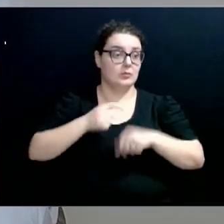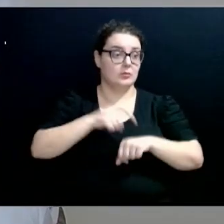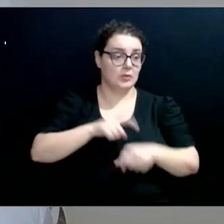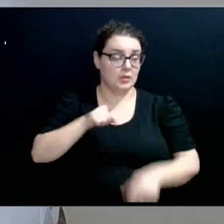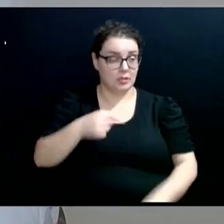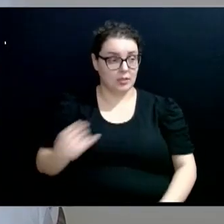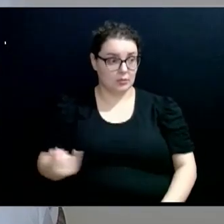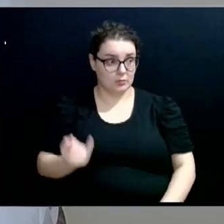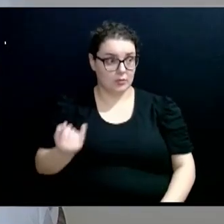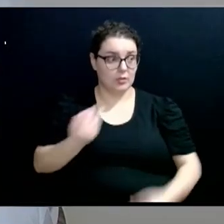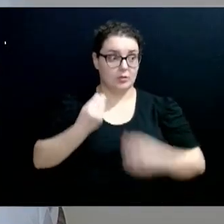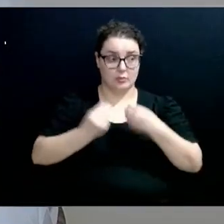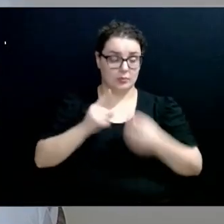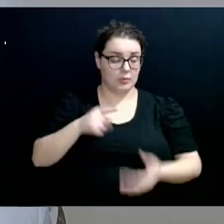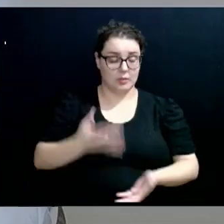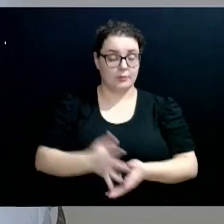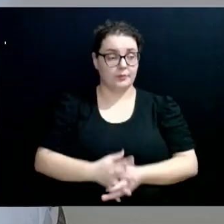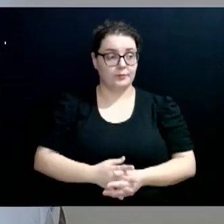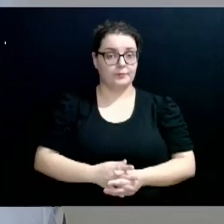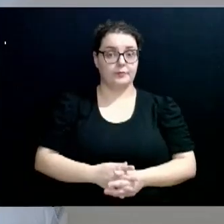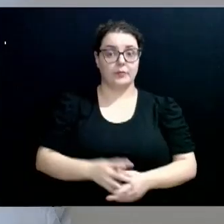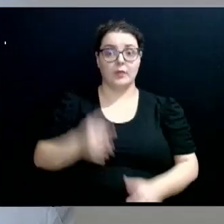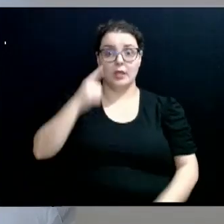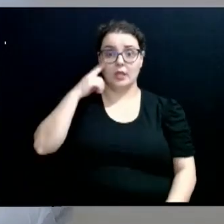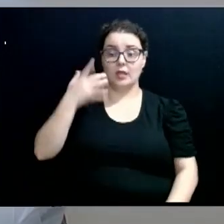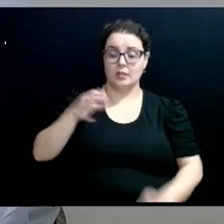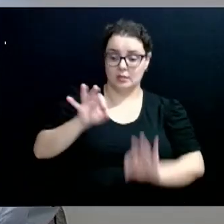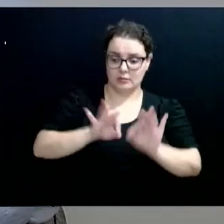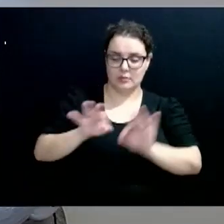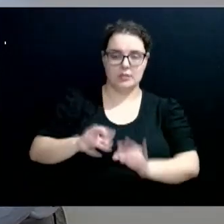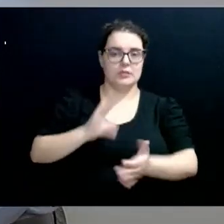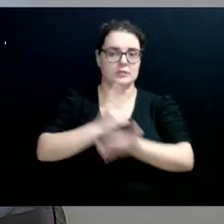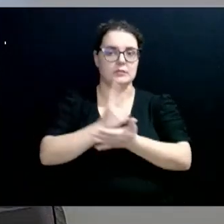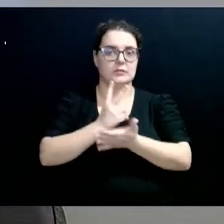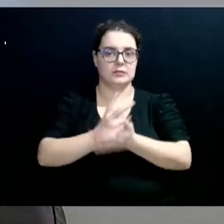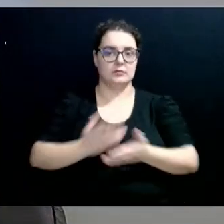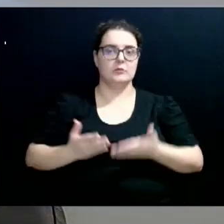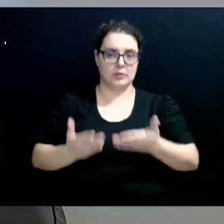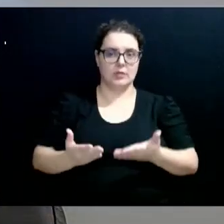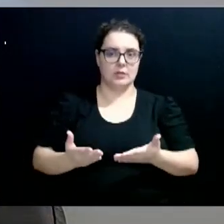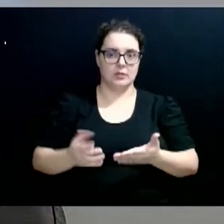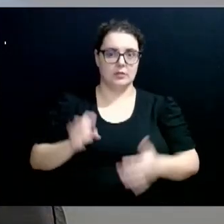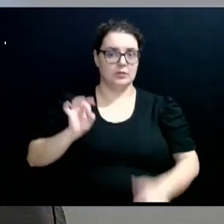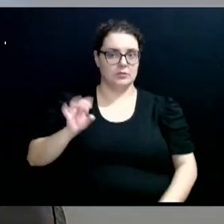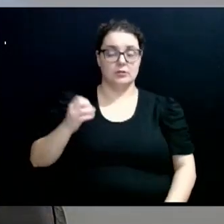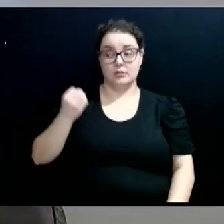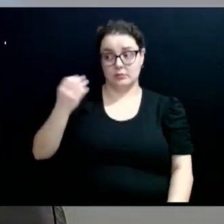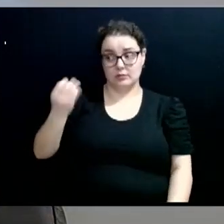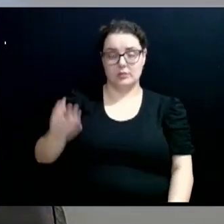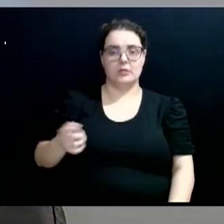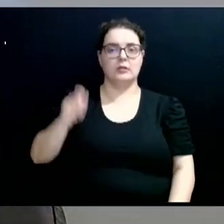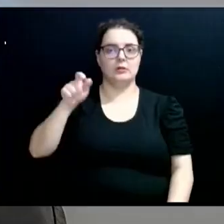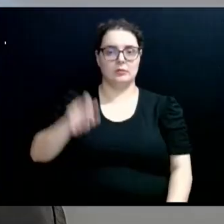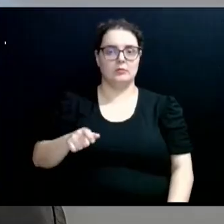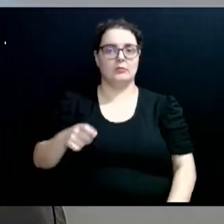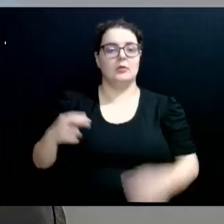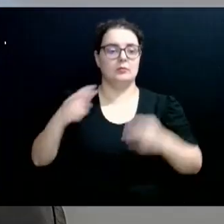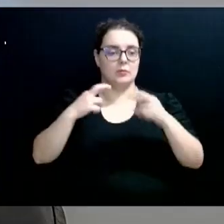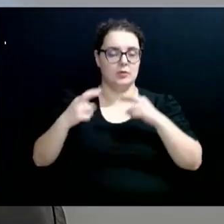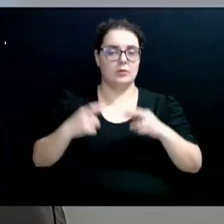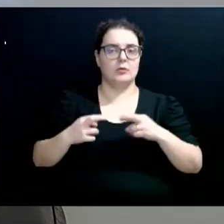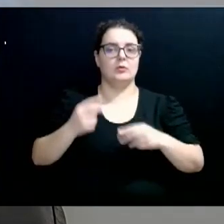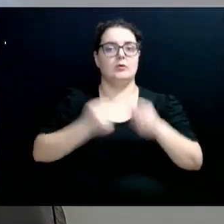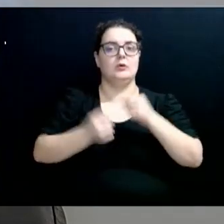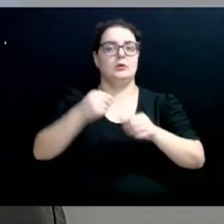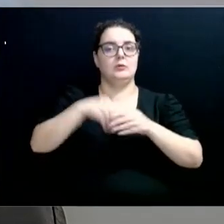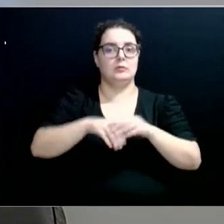momento financeiro também é interessante. Como que é, professor? A ideia de planejamento sempre transcende a questão só da viagem. Então, a pessoa está sempre olhando para